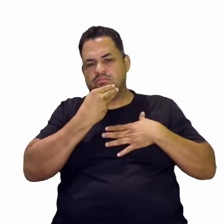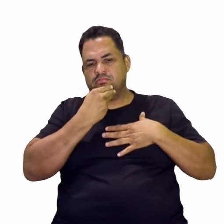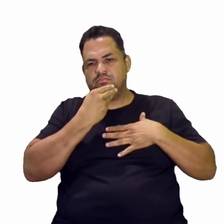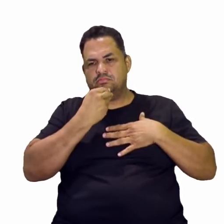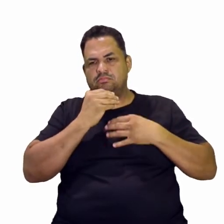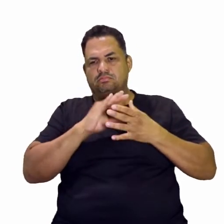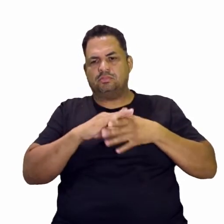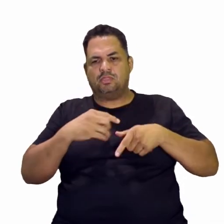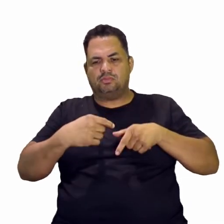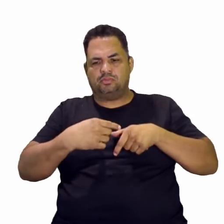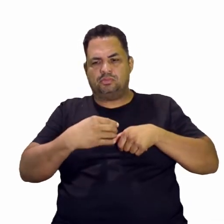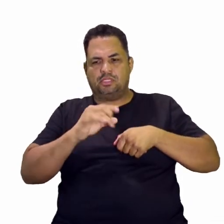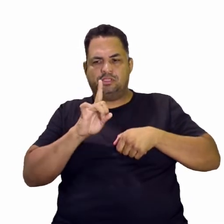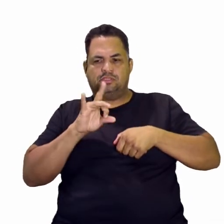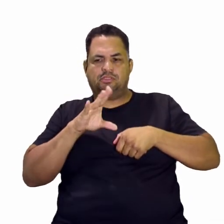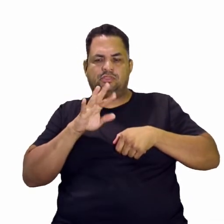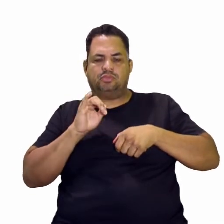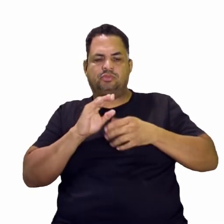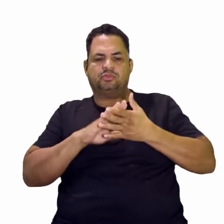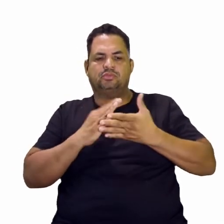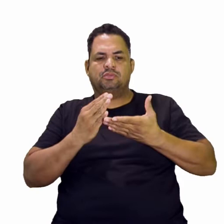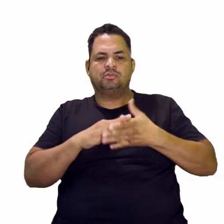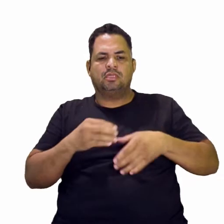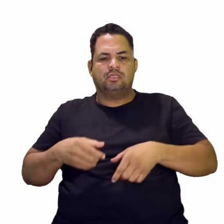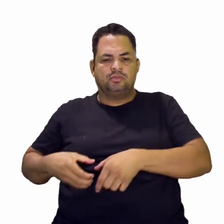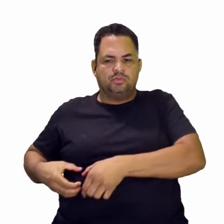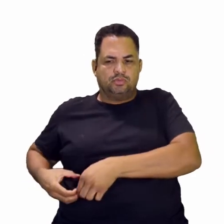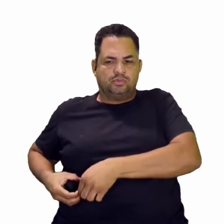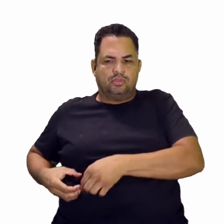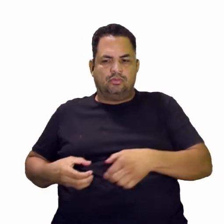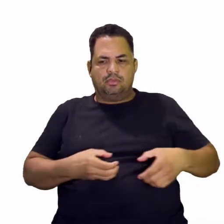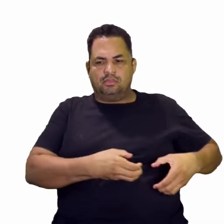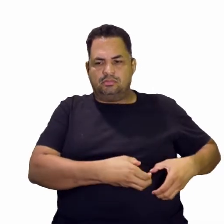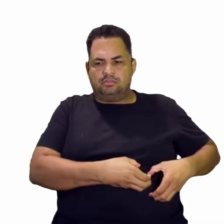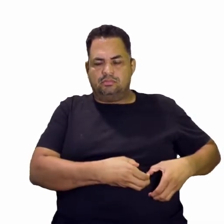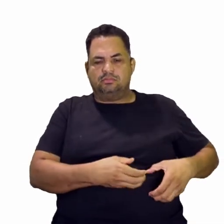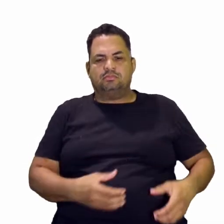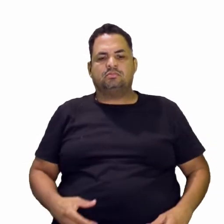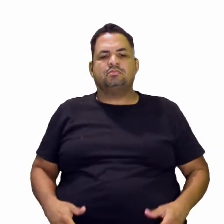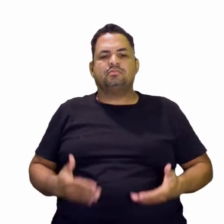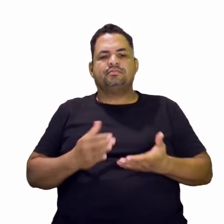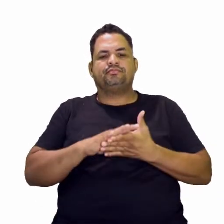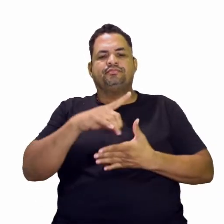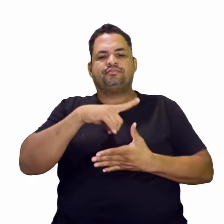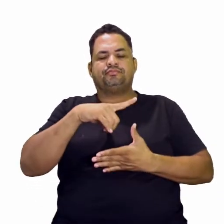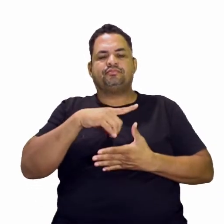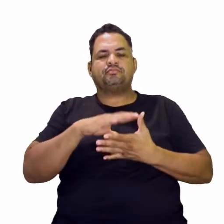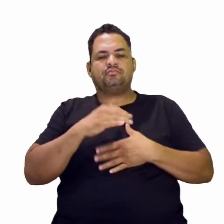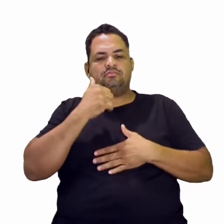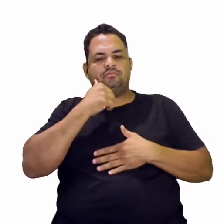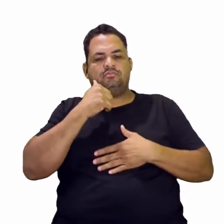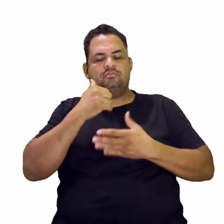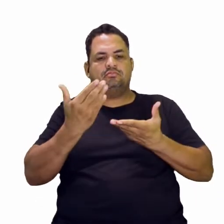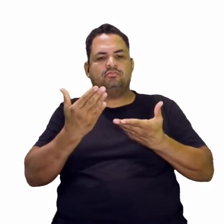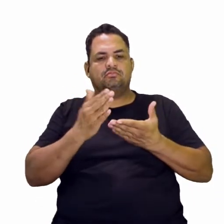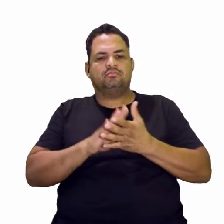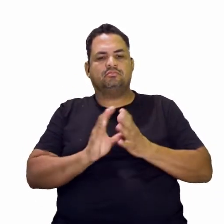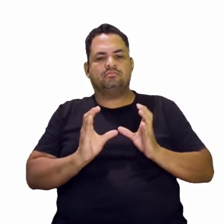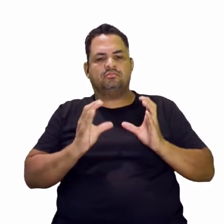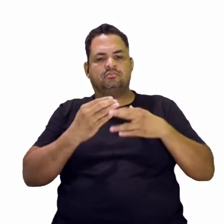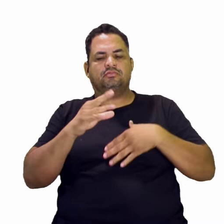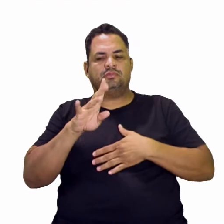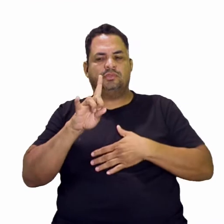os testículos e nas mulheres os ovários, tá bom? Então esses hormônios chamados esteroides, que são dos grupos